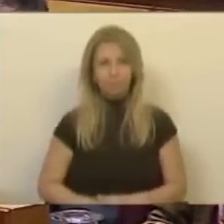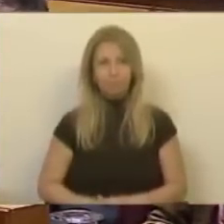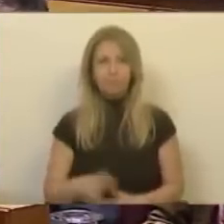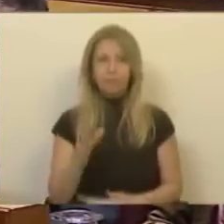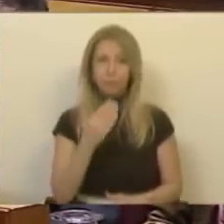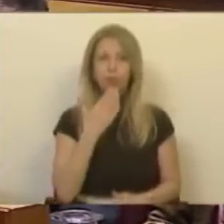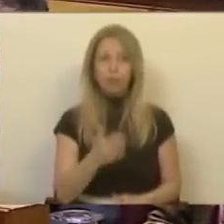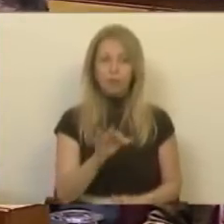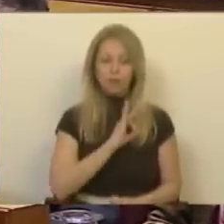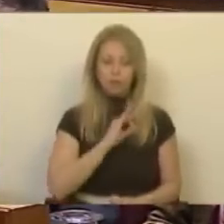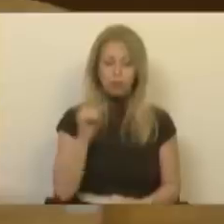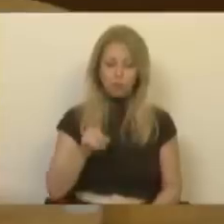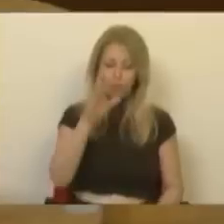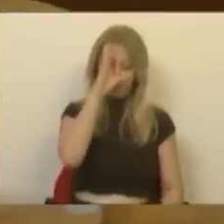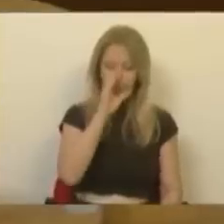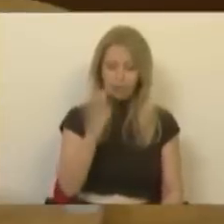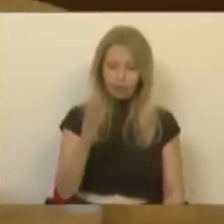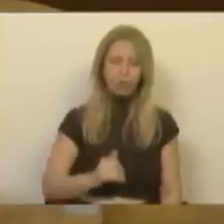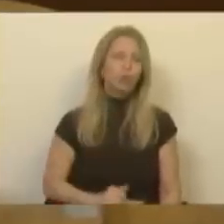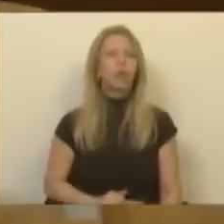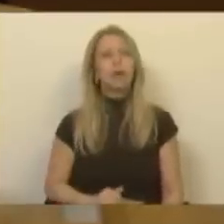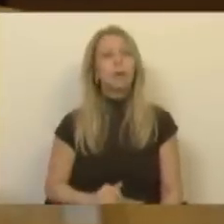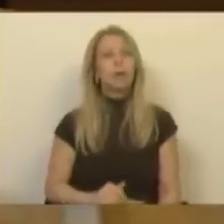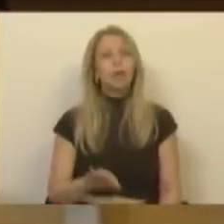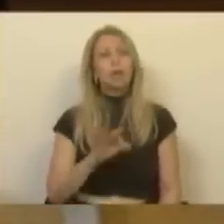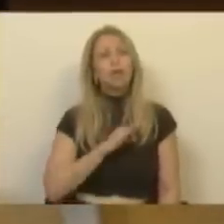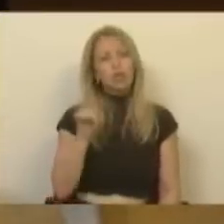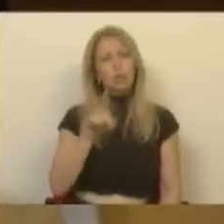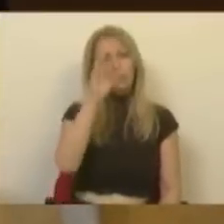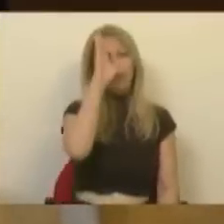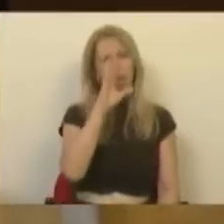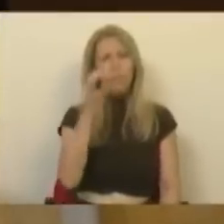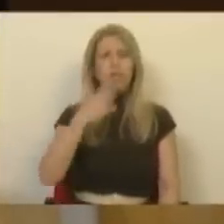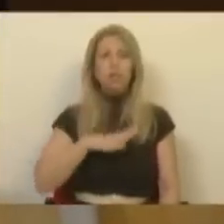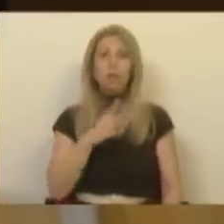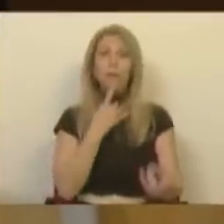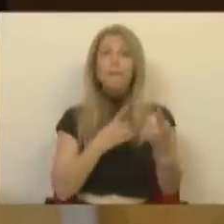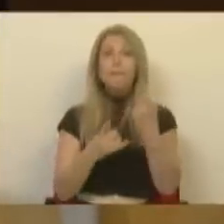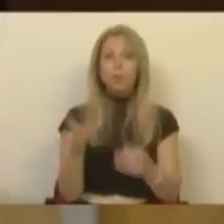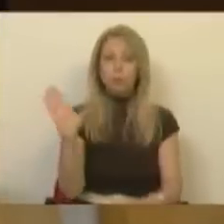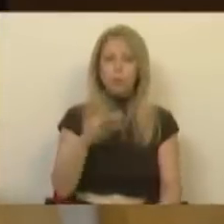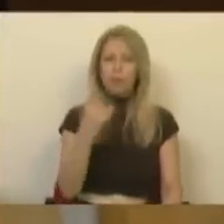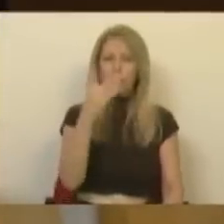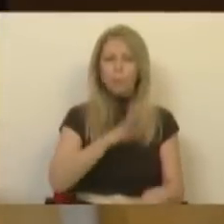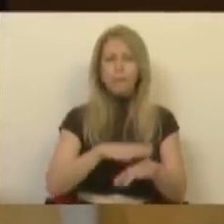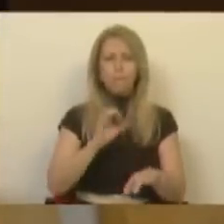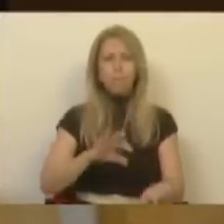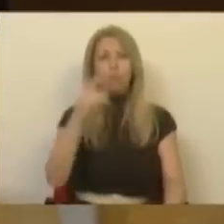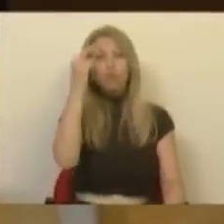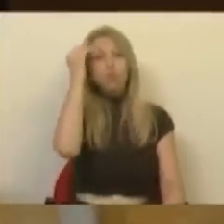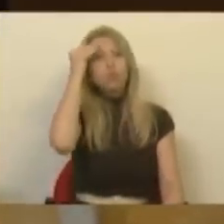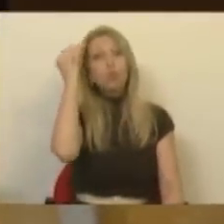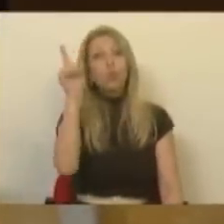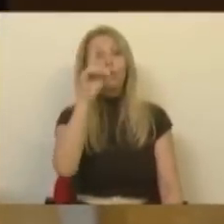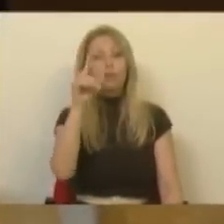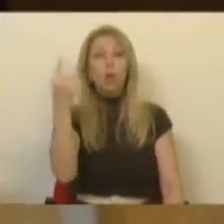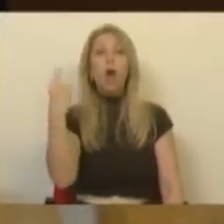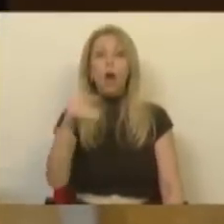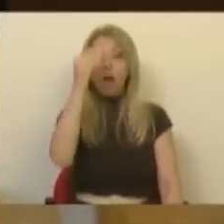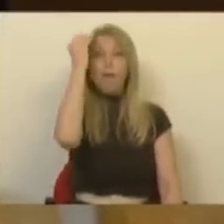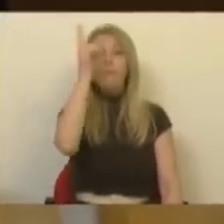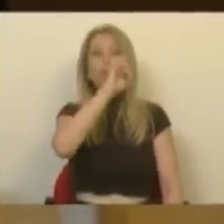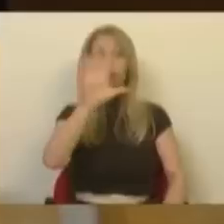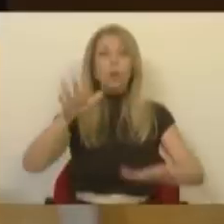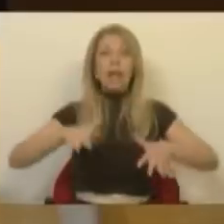Muito obrigado senhor Ministro queria colocar dentro de uma questão sobre os professores a professores em greve